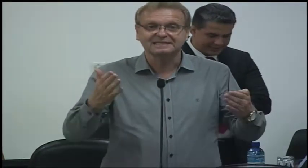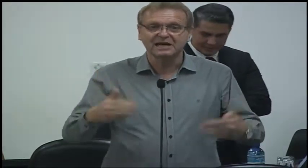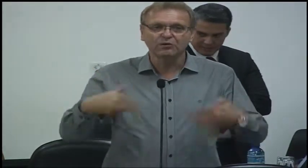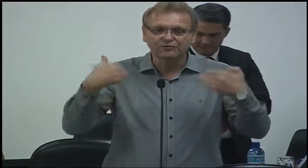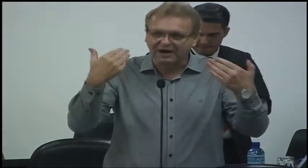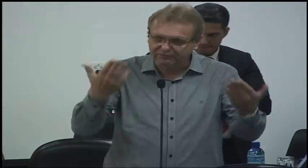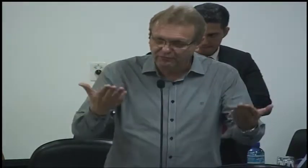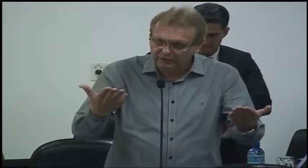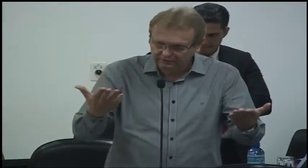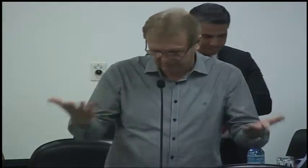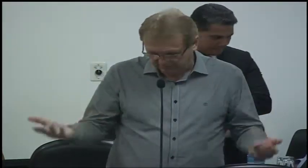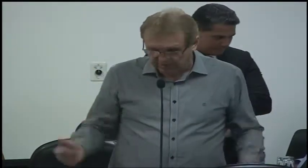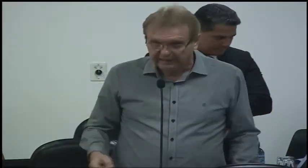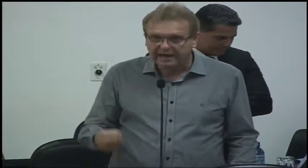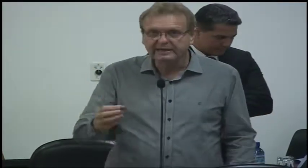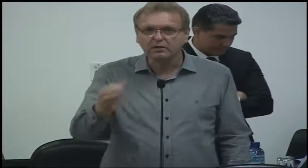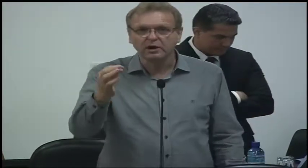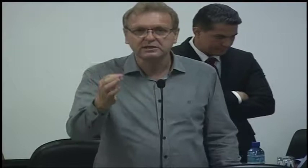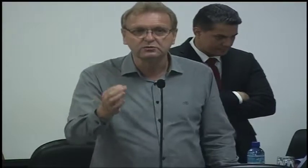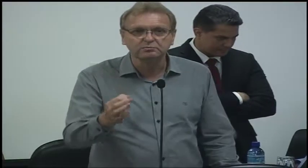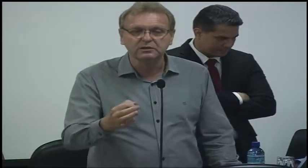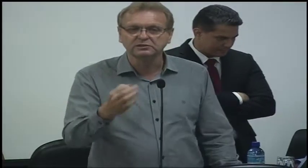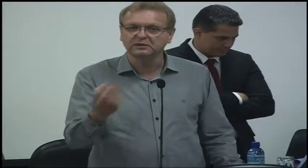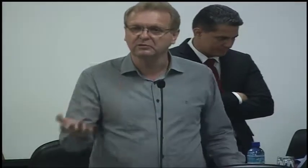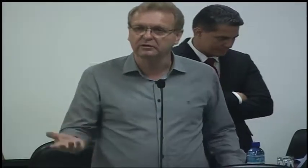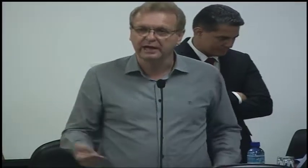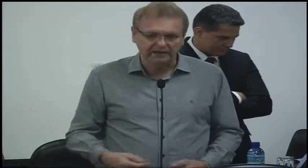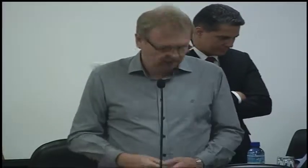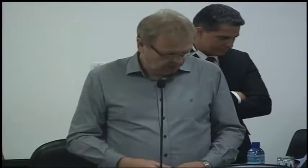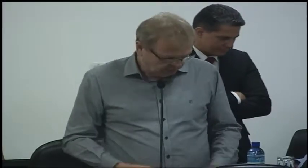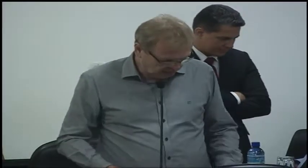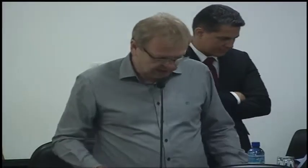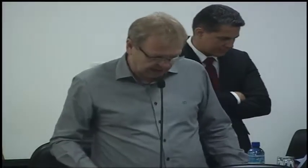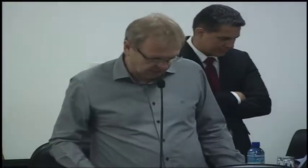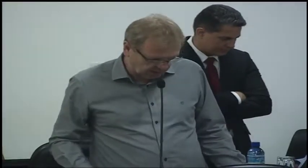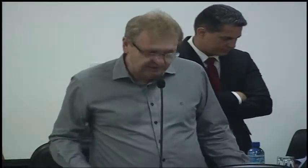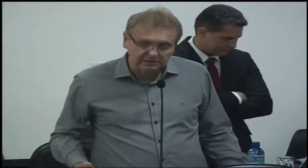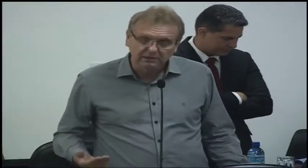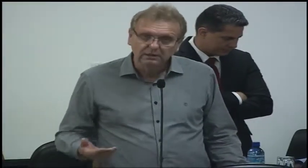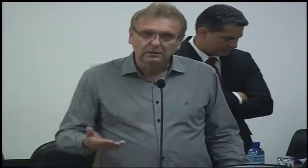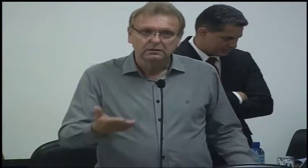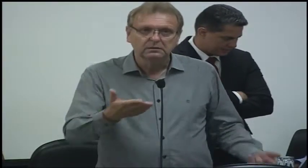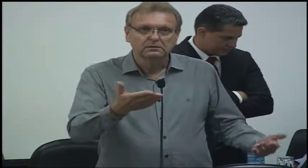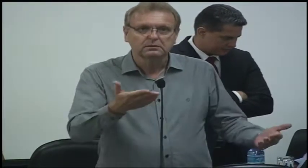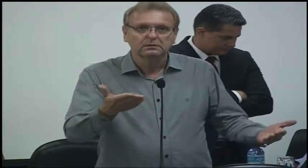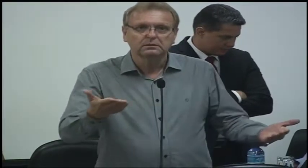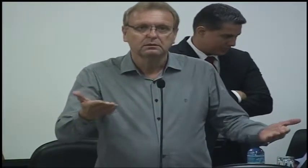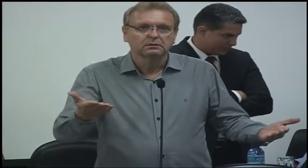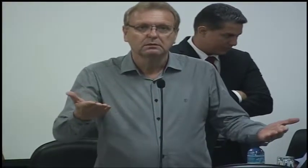a seu favor, quem tem coragem no Banco Santander durante a noite,